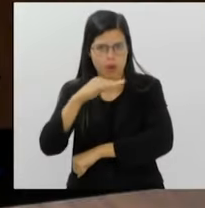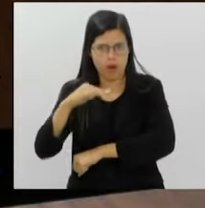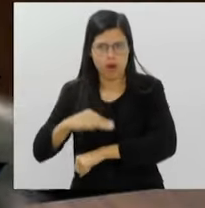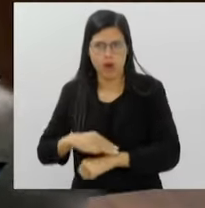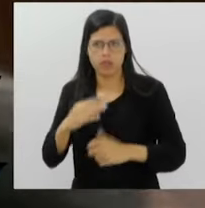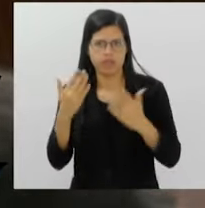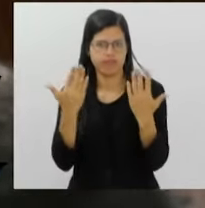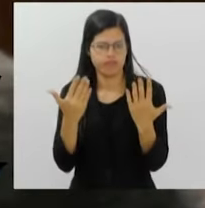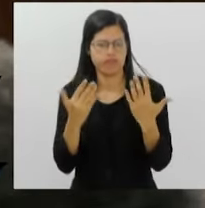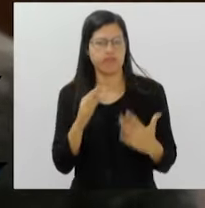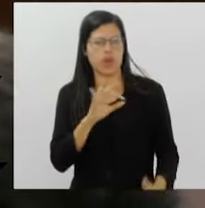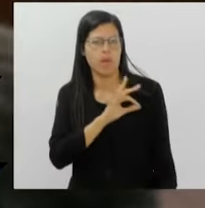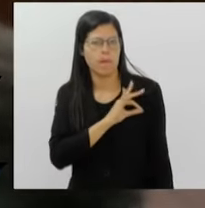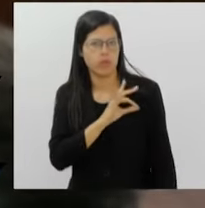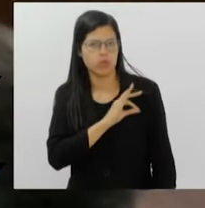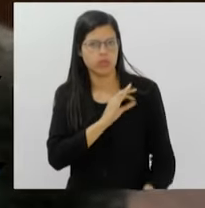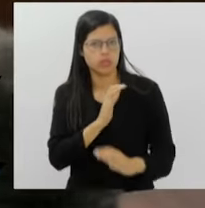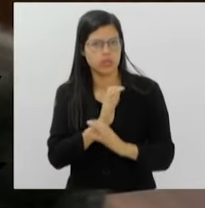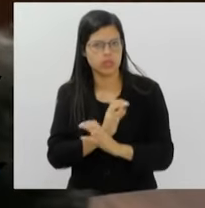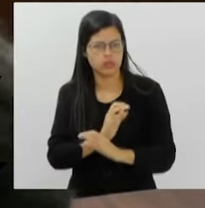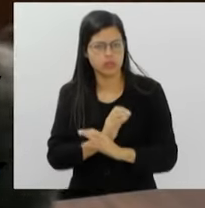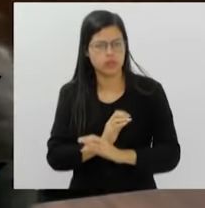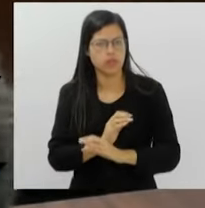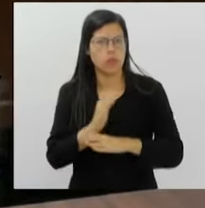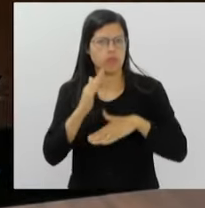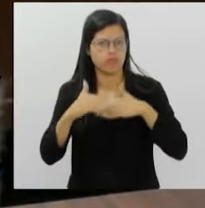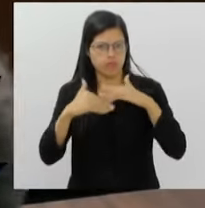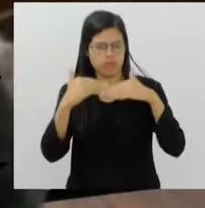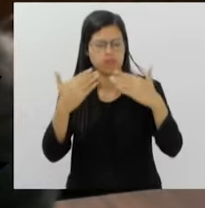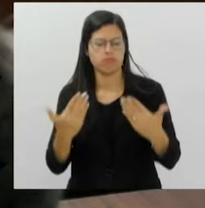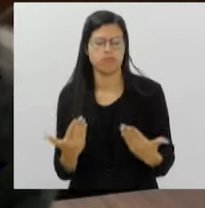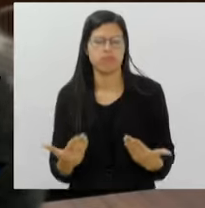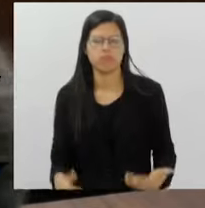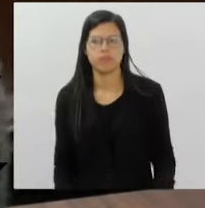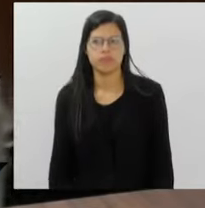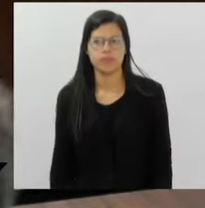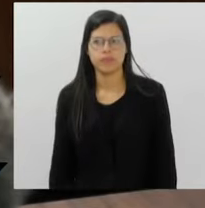Civil pelo seu desempenho, mas eu quero aqui